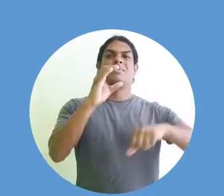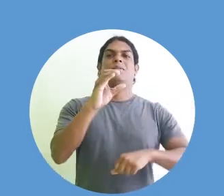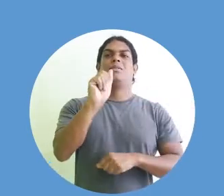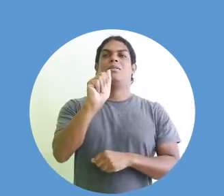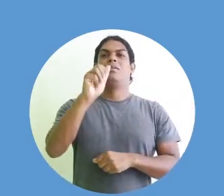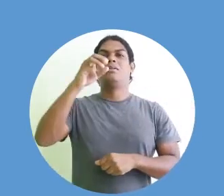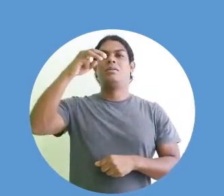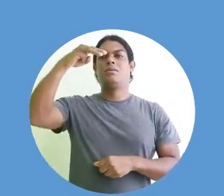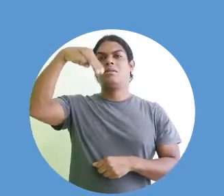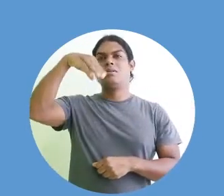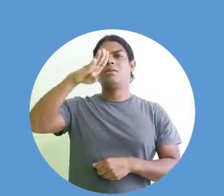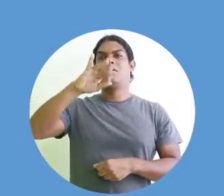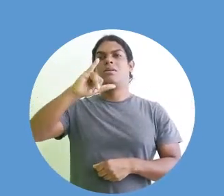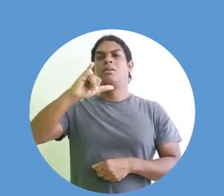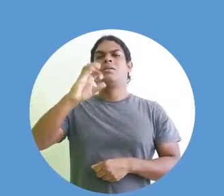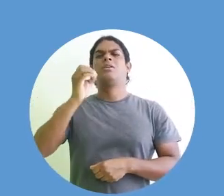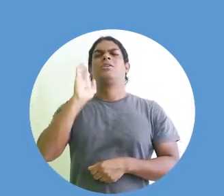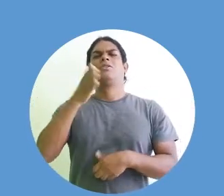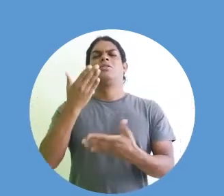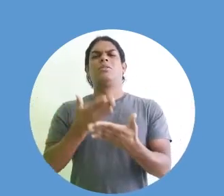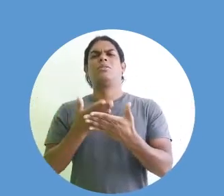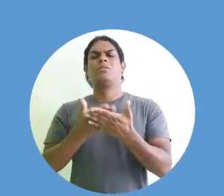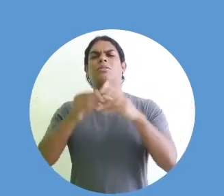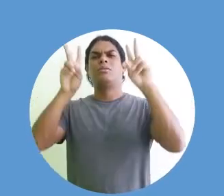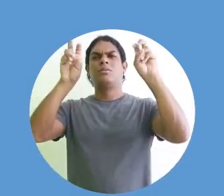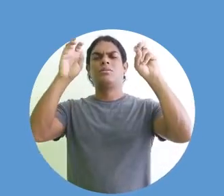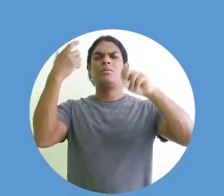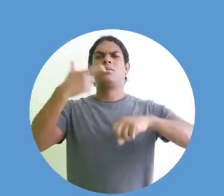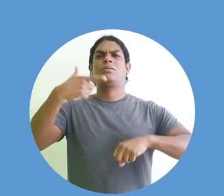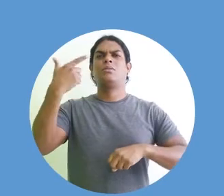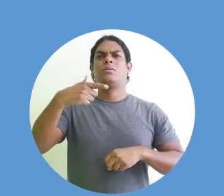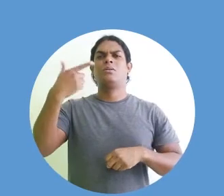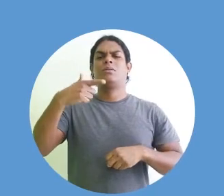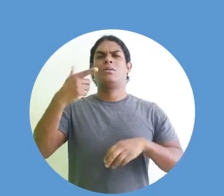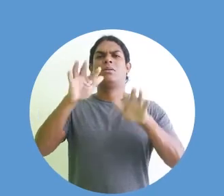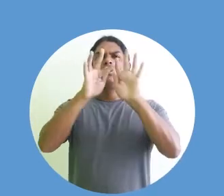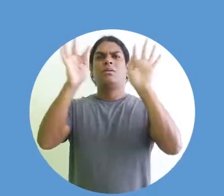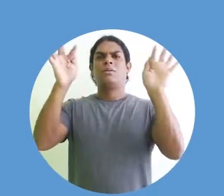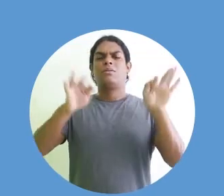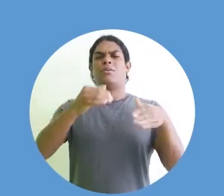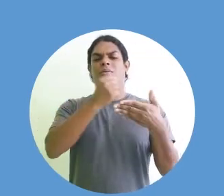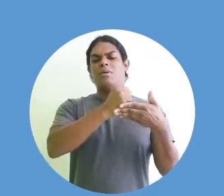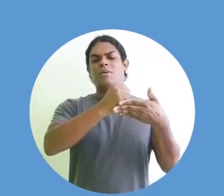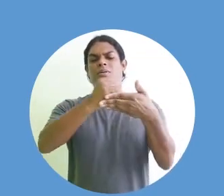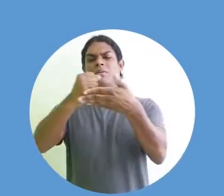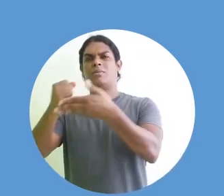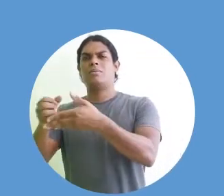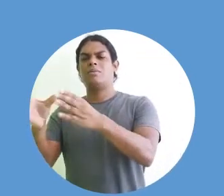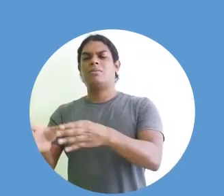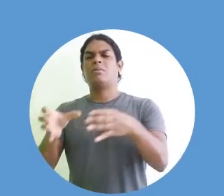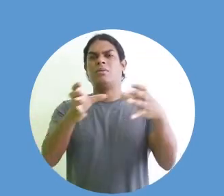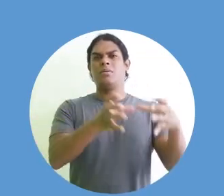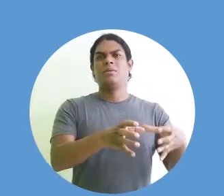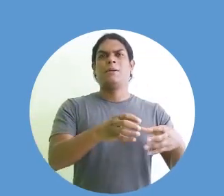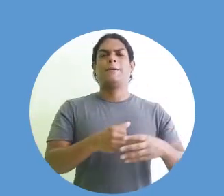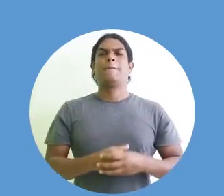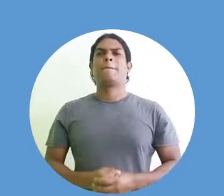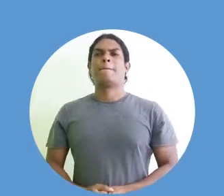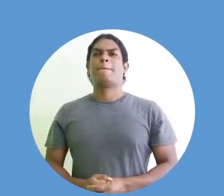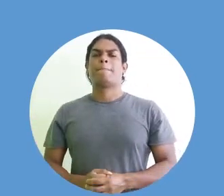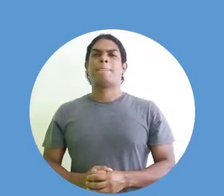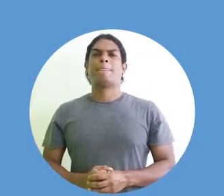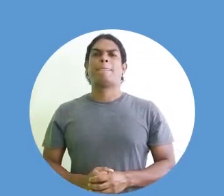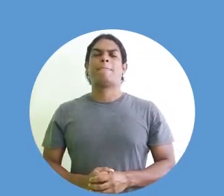que a gente viu lá na competência 2, quando a gente falou dos processos de exportação. Então acontece o fechamento do câmbio, onde